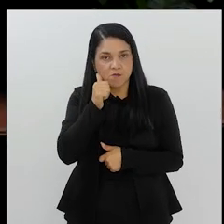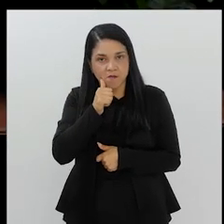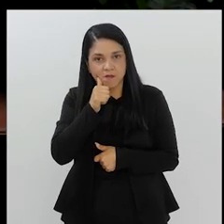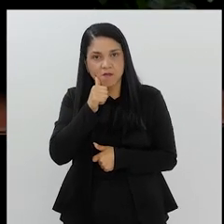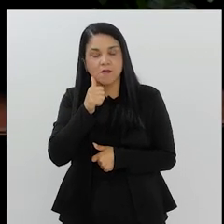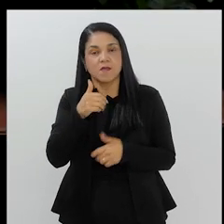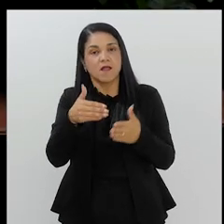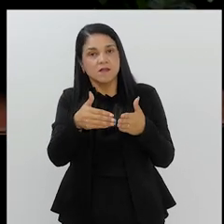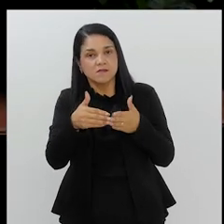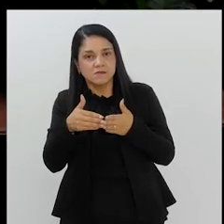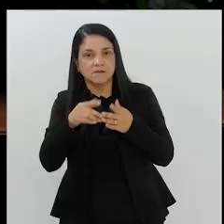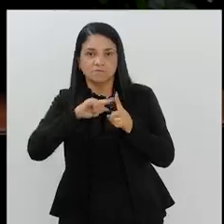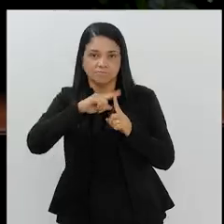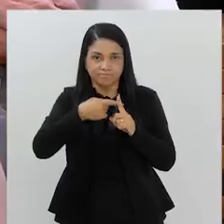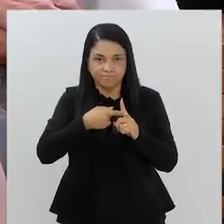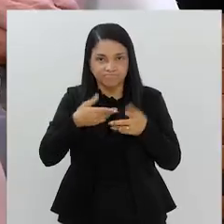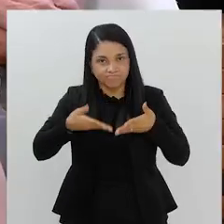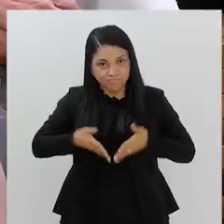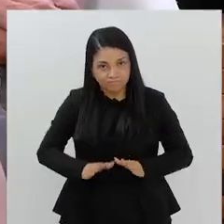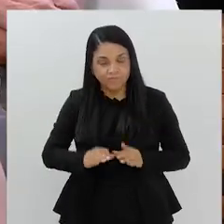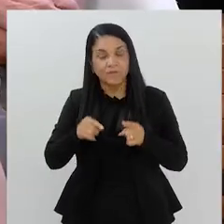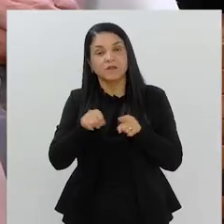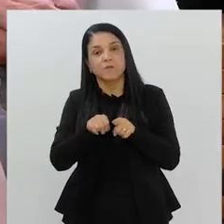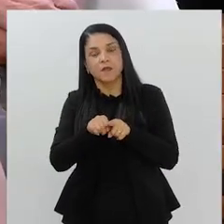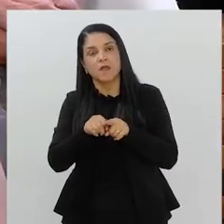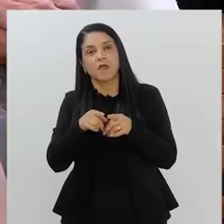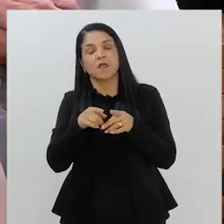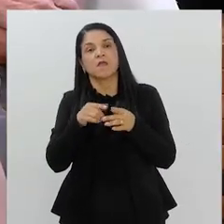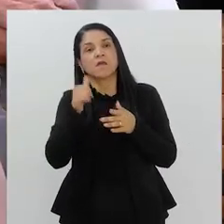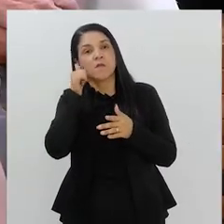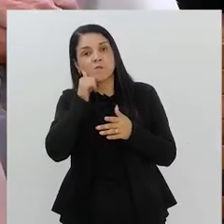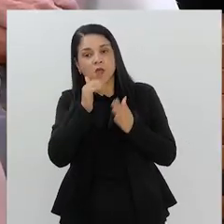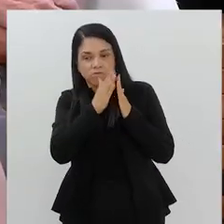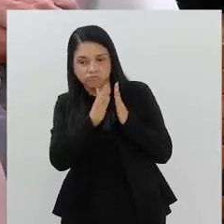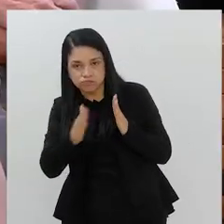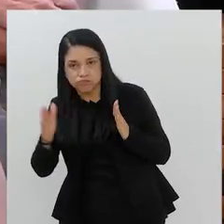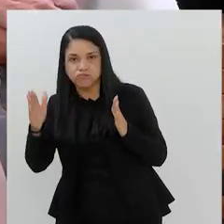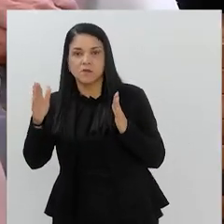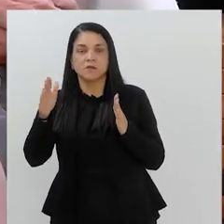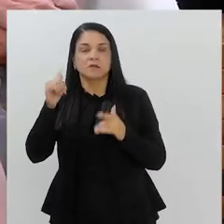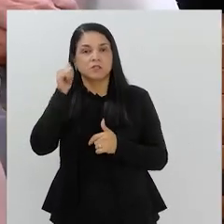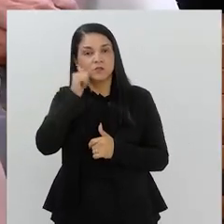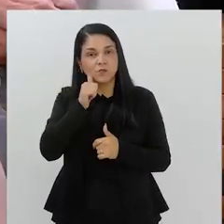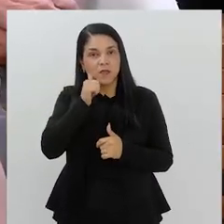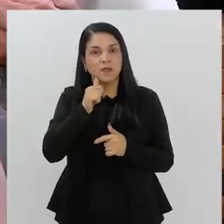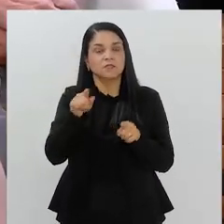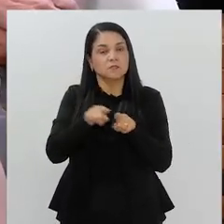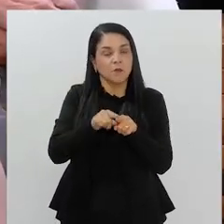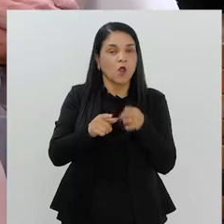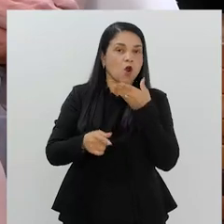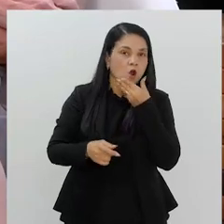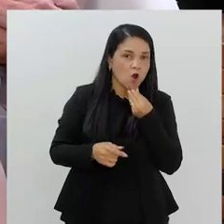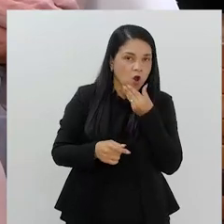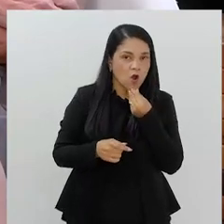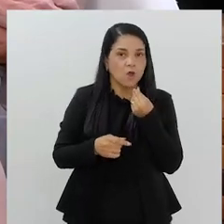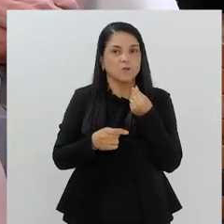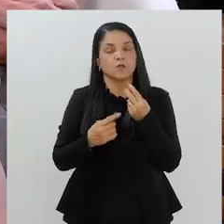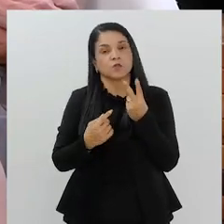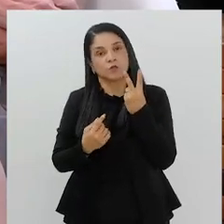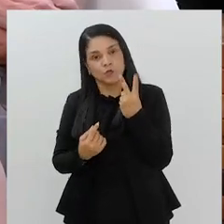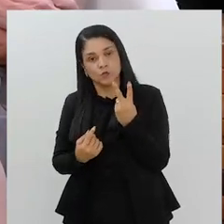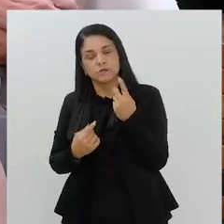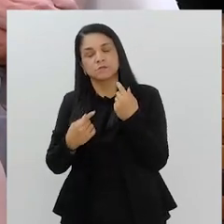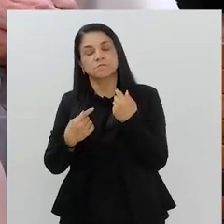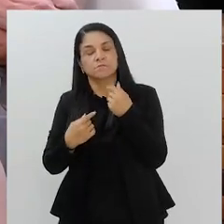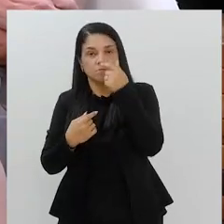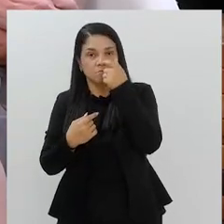trabalho se referem a licença maternidade licença maternidade estendida não só pro gozo das mulheres mas também dos homens ou